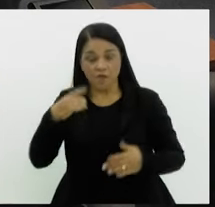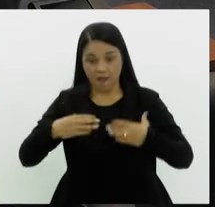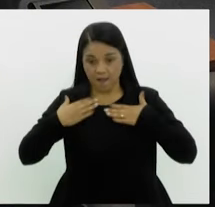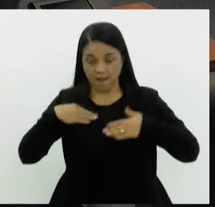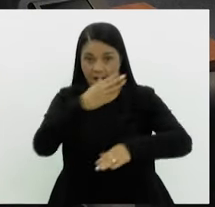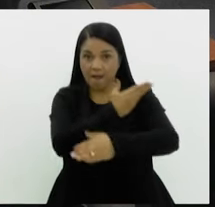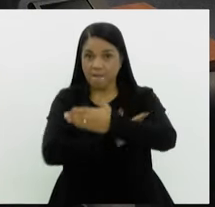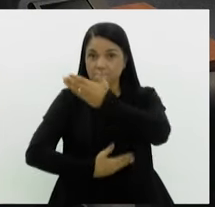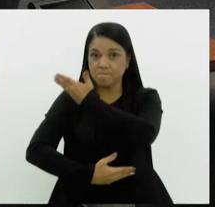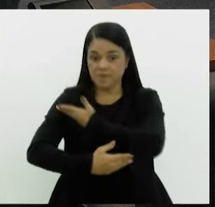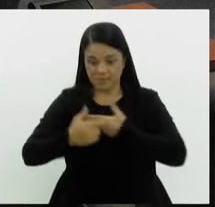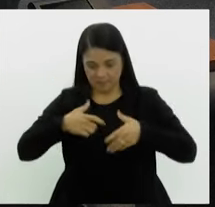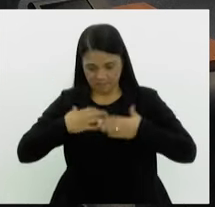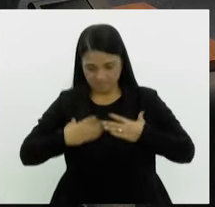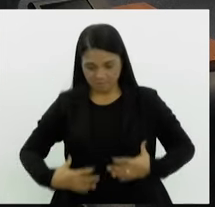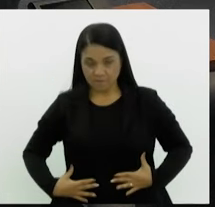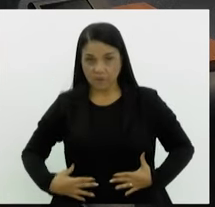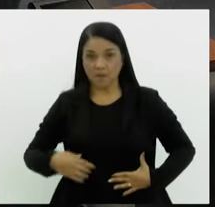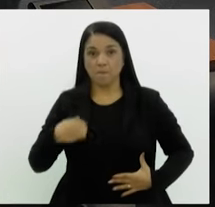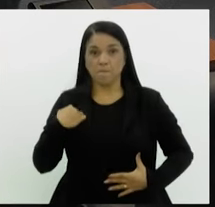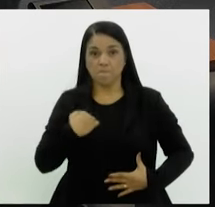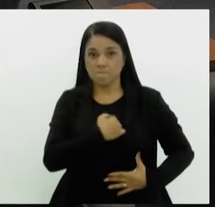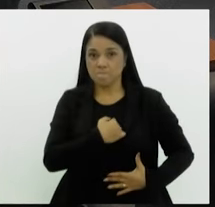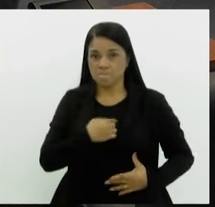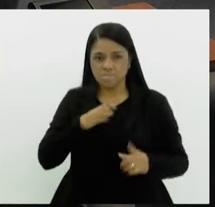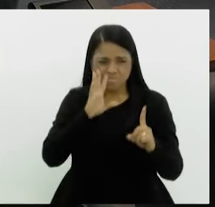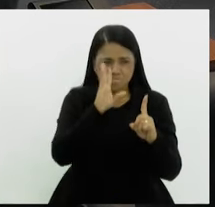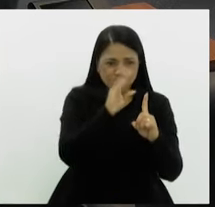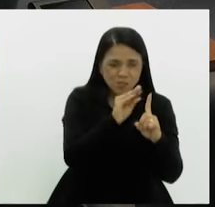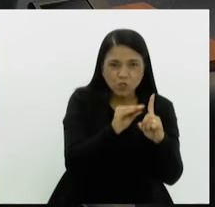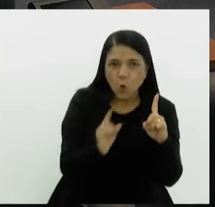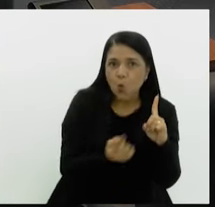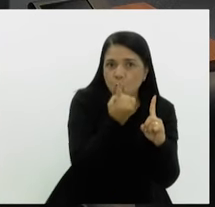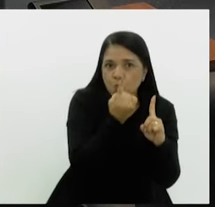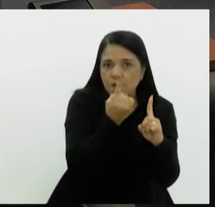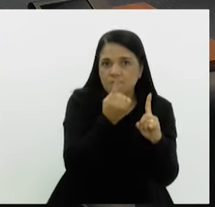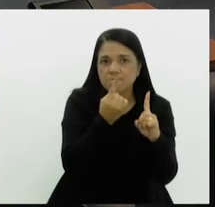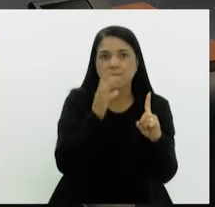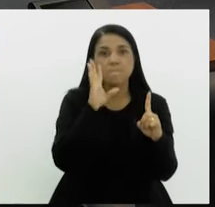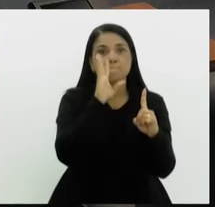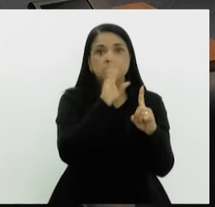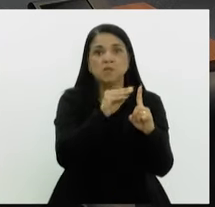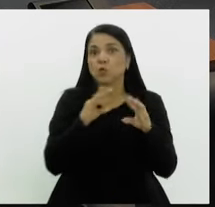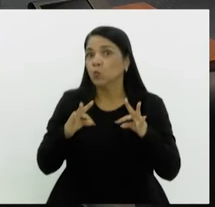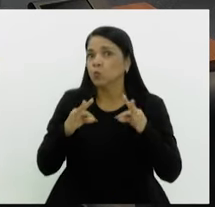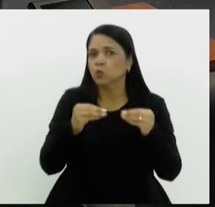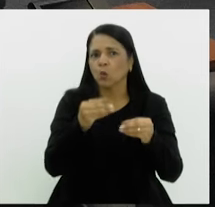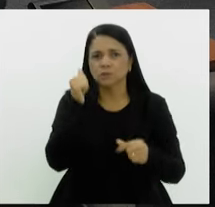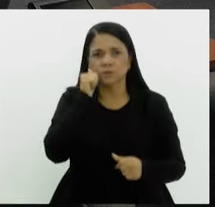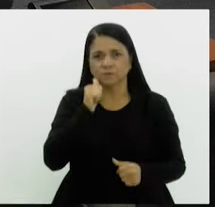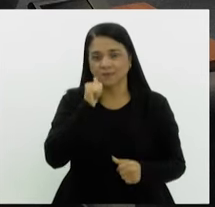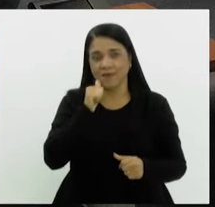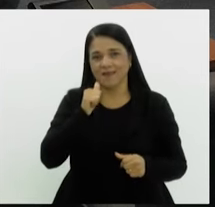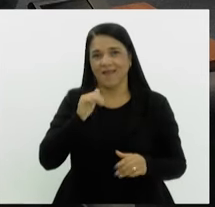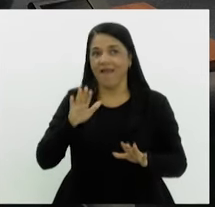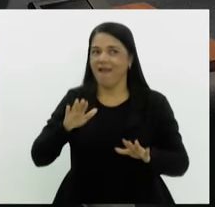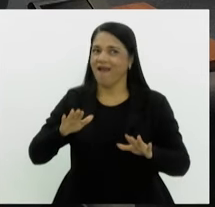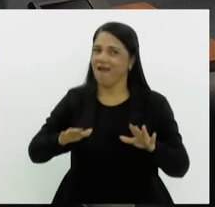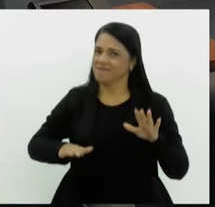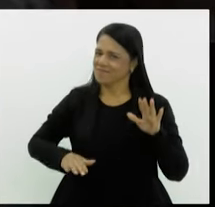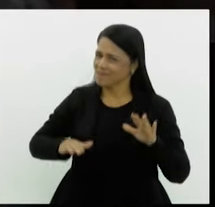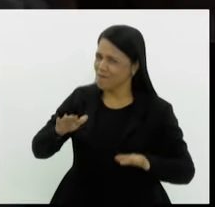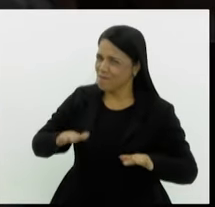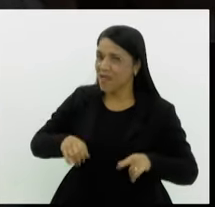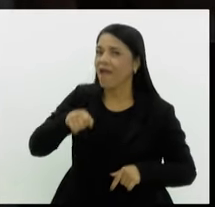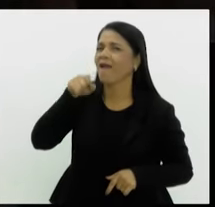Tiradentes. Mexeu com uma, mexeu com todas. Depende de quem mexe, né? Verdade. Depende de quem